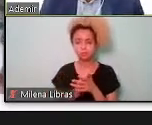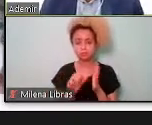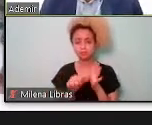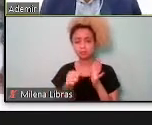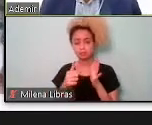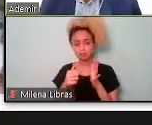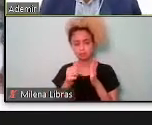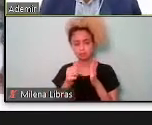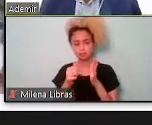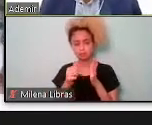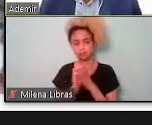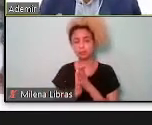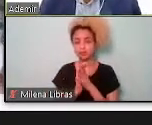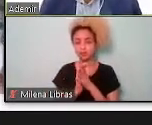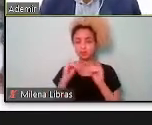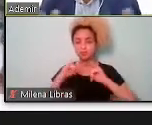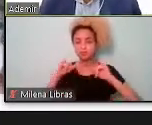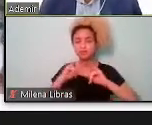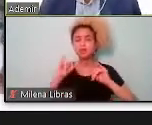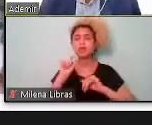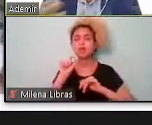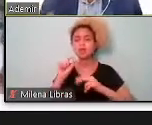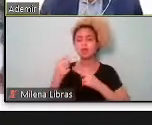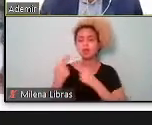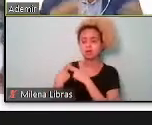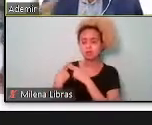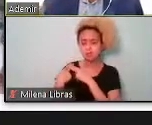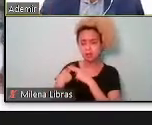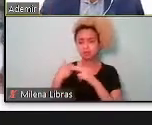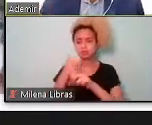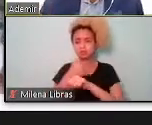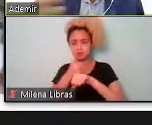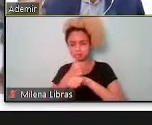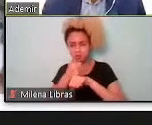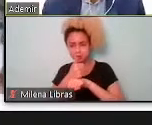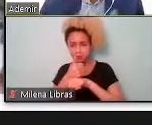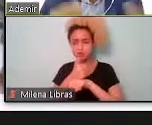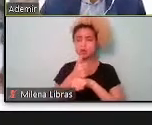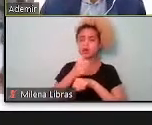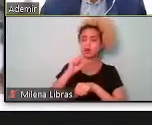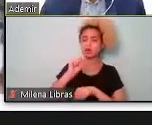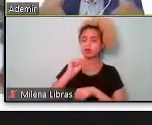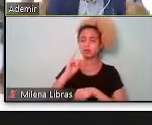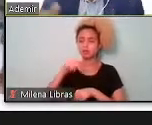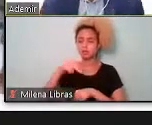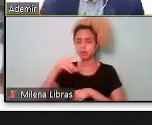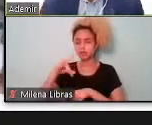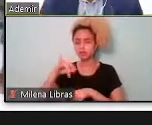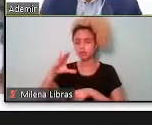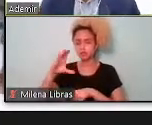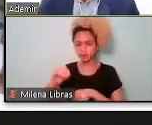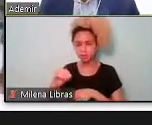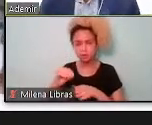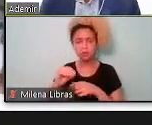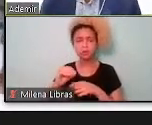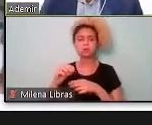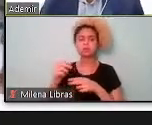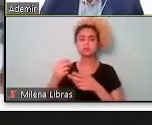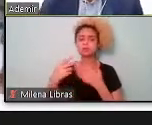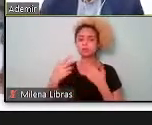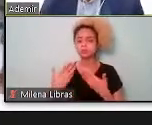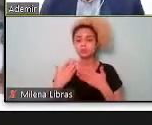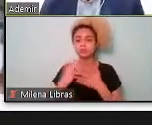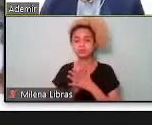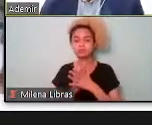a mídia vem. Quem são os responsáveis? São os profissionais? São os síndicos? Os proprietários? O que corre? E nós temos que